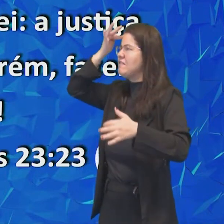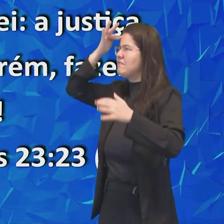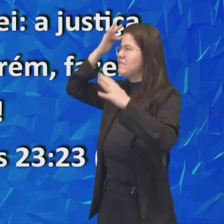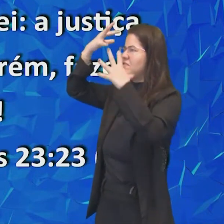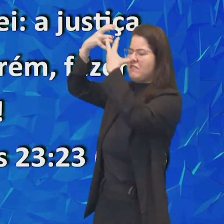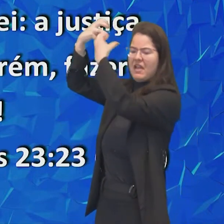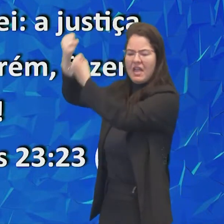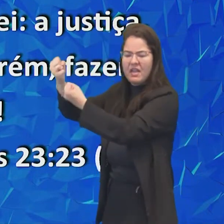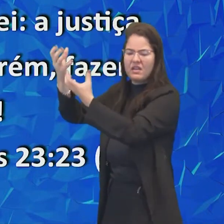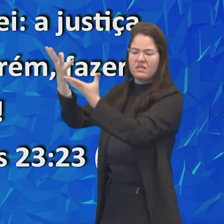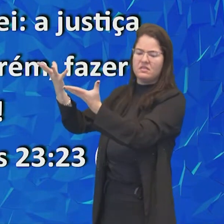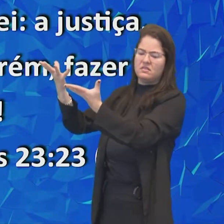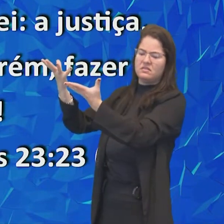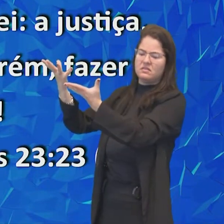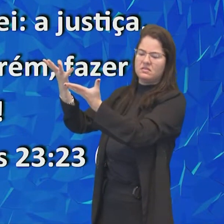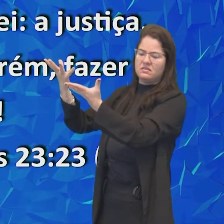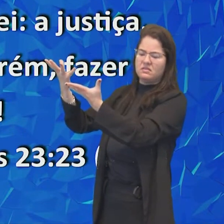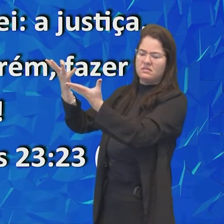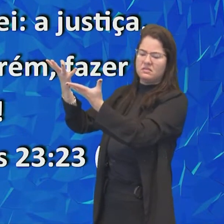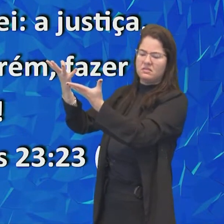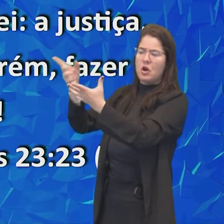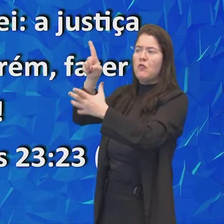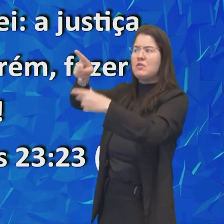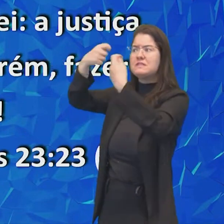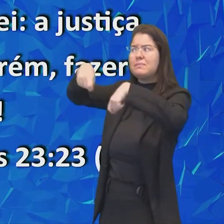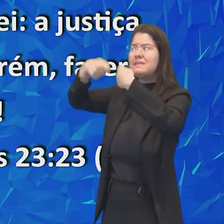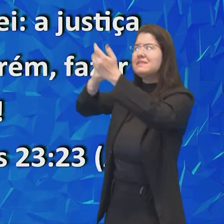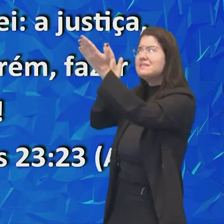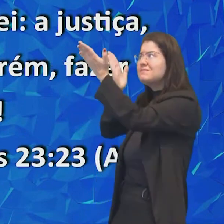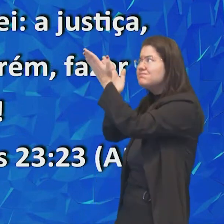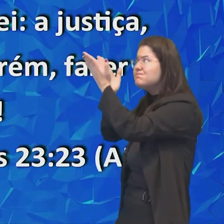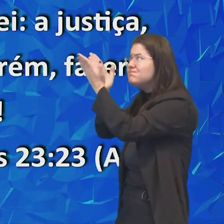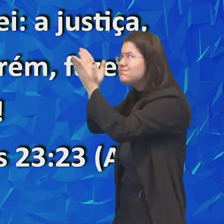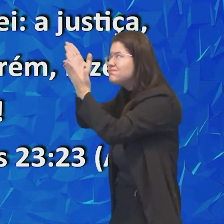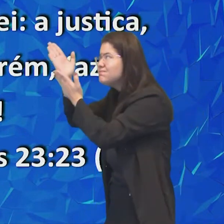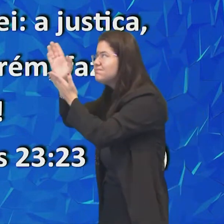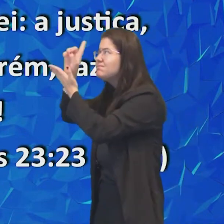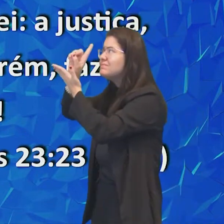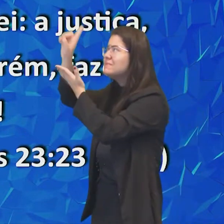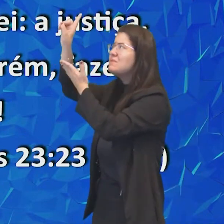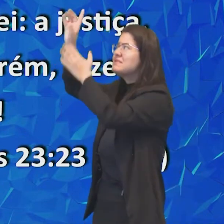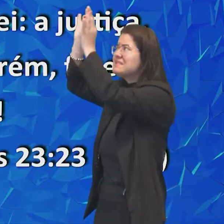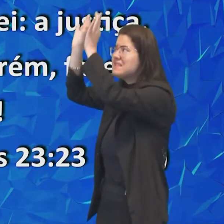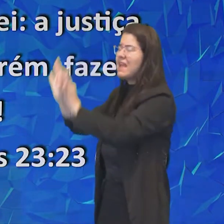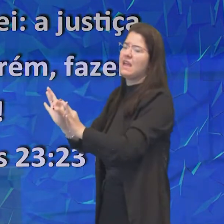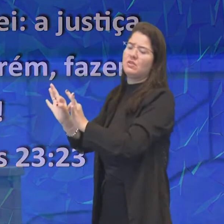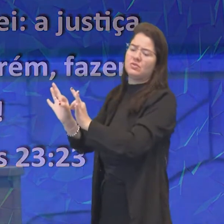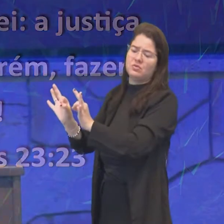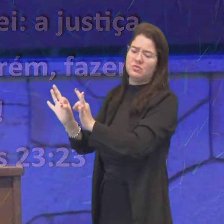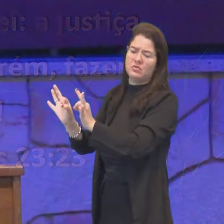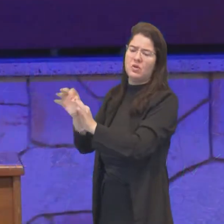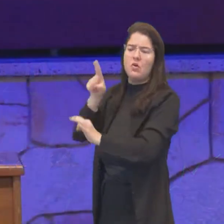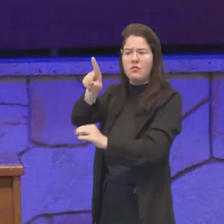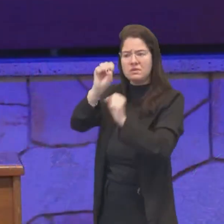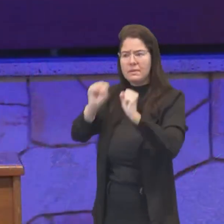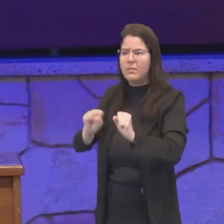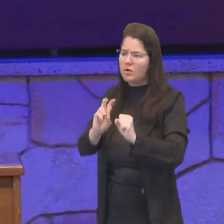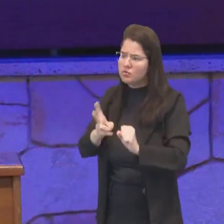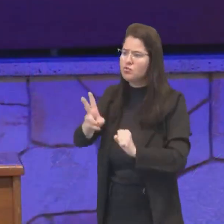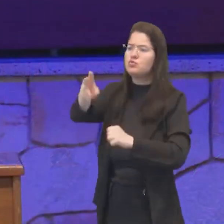fé. Devias, porém, fazer estas coisas sem omitir aquelas. Vocês podem continuar dando dízimo,